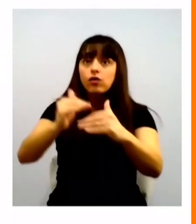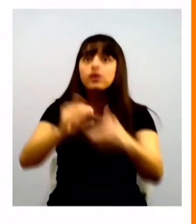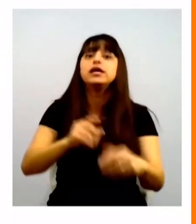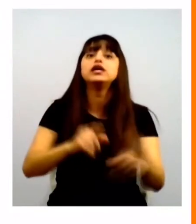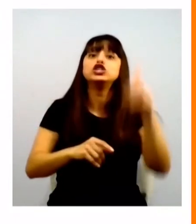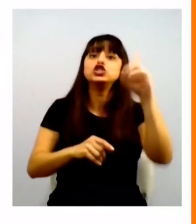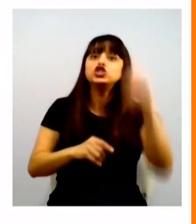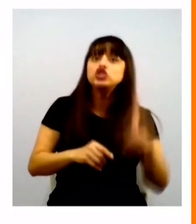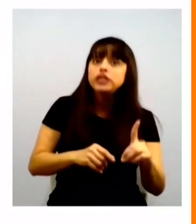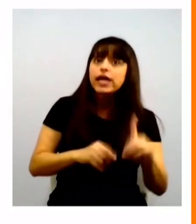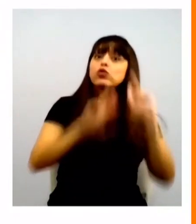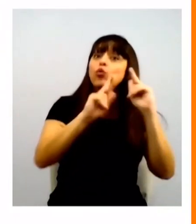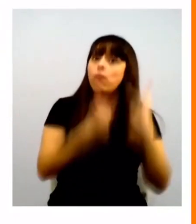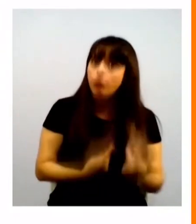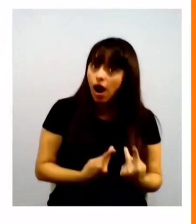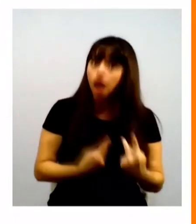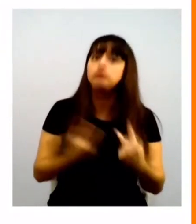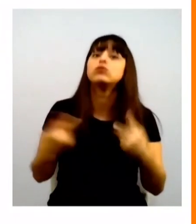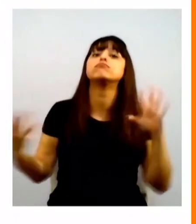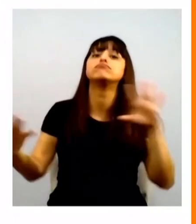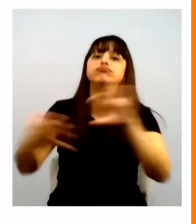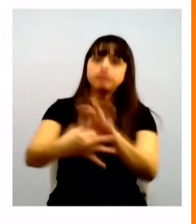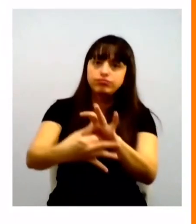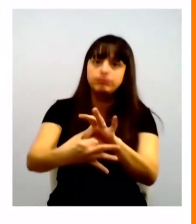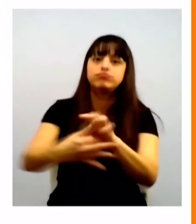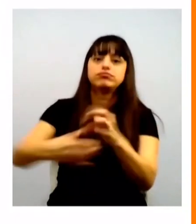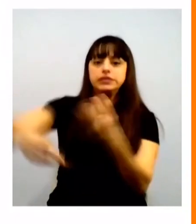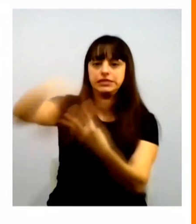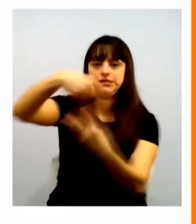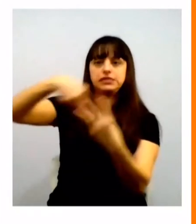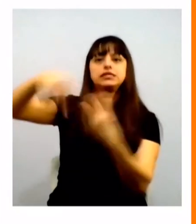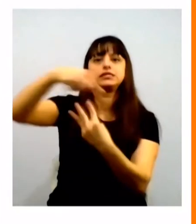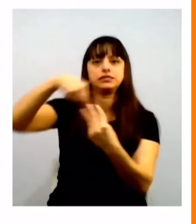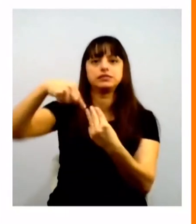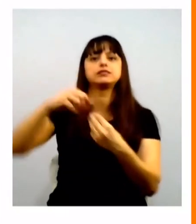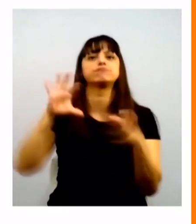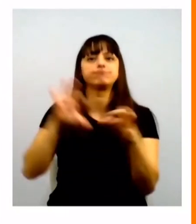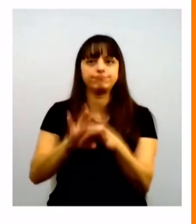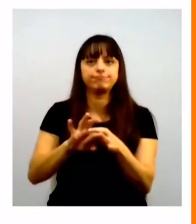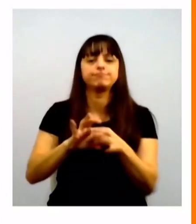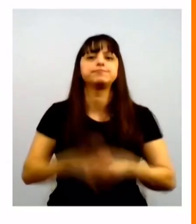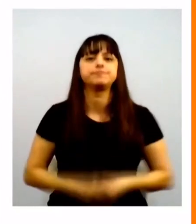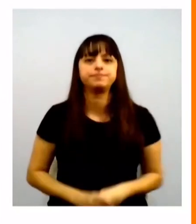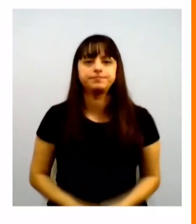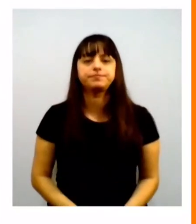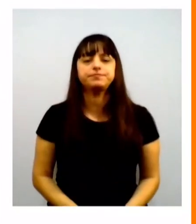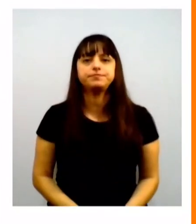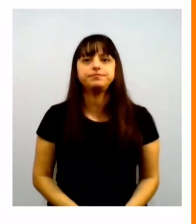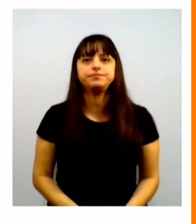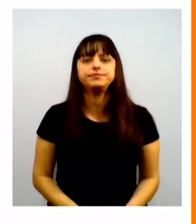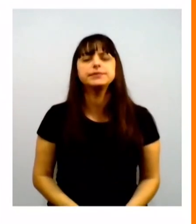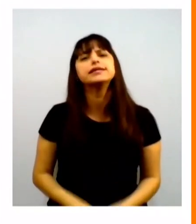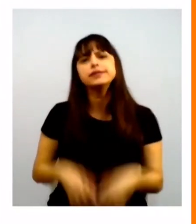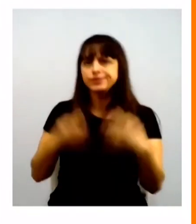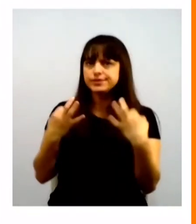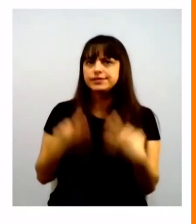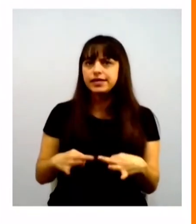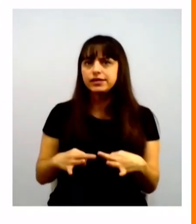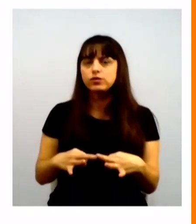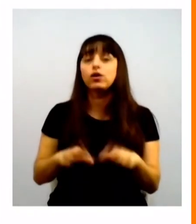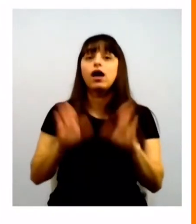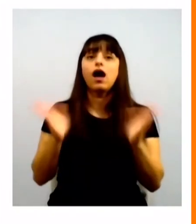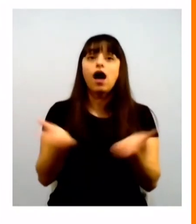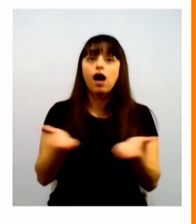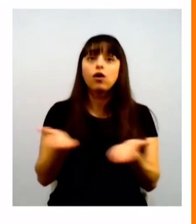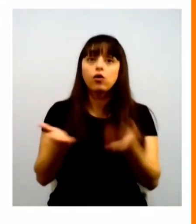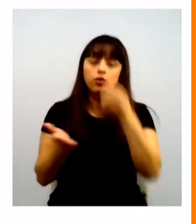Certo, professor. E antes de encaminhar mais uma pergunta aqui para você, só queria passar um recado aqui para os alunos que tem chegado